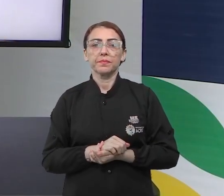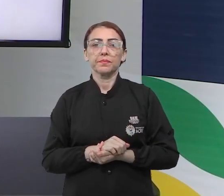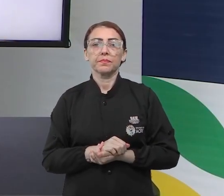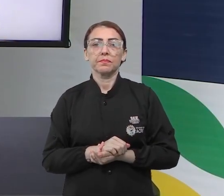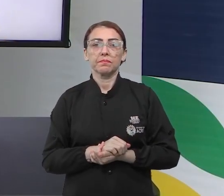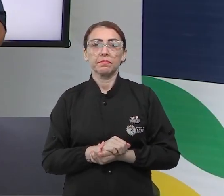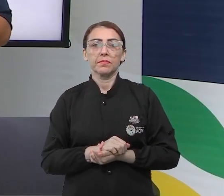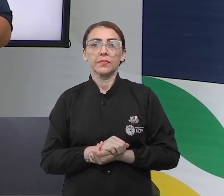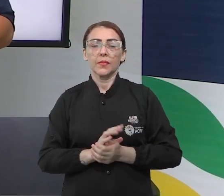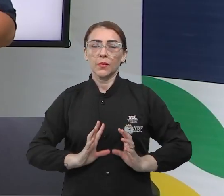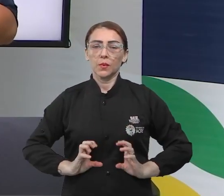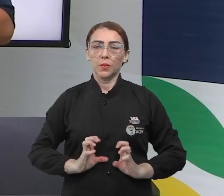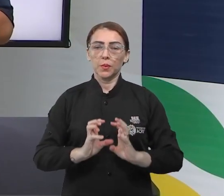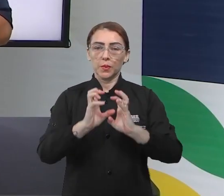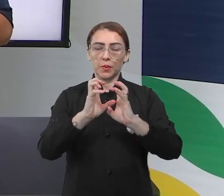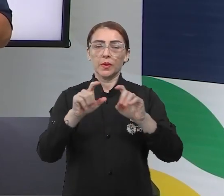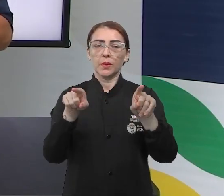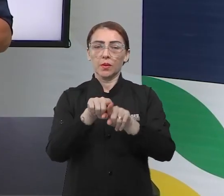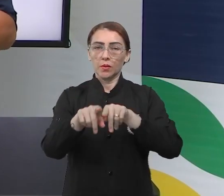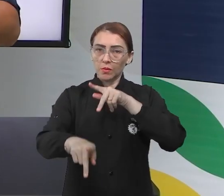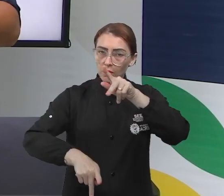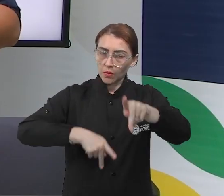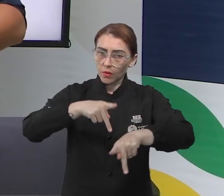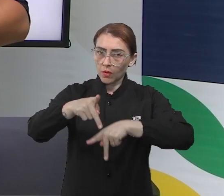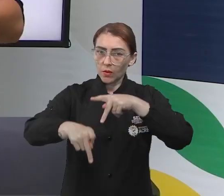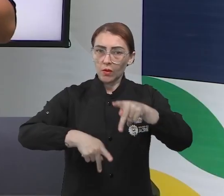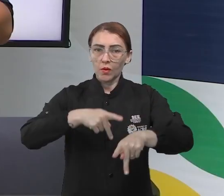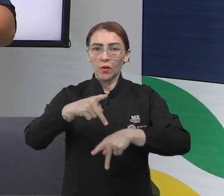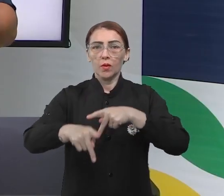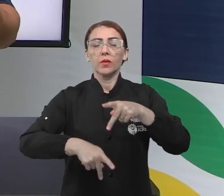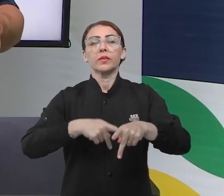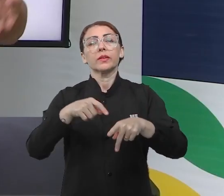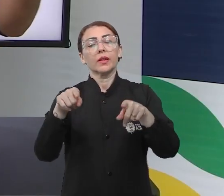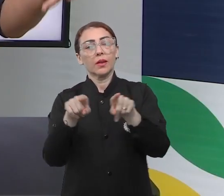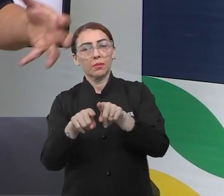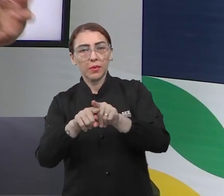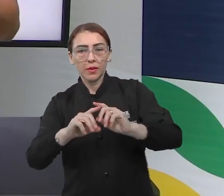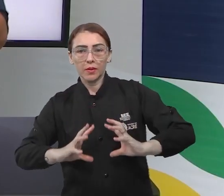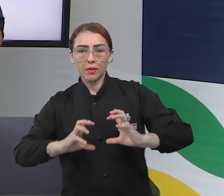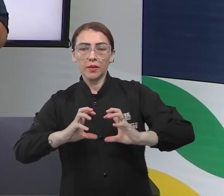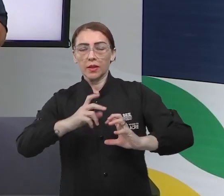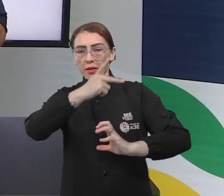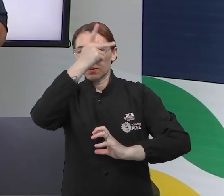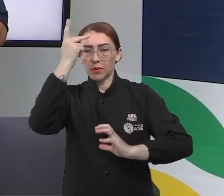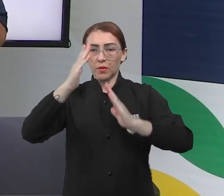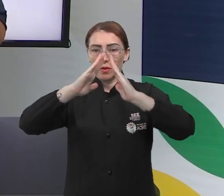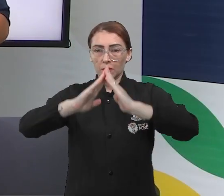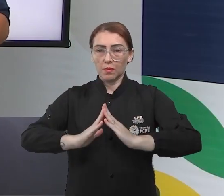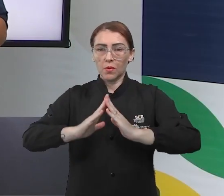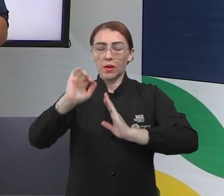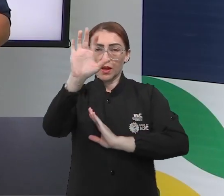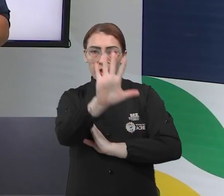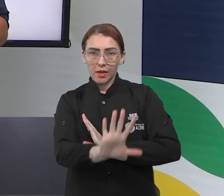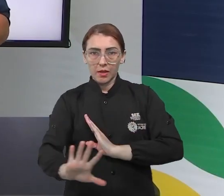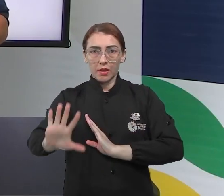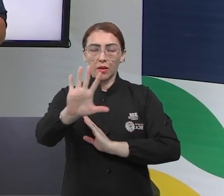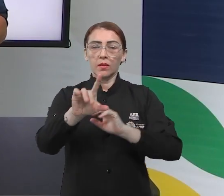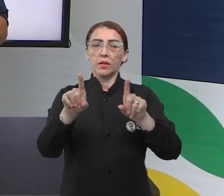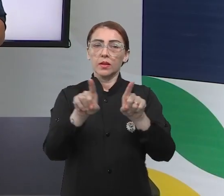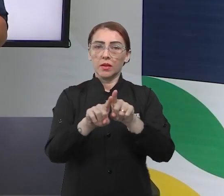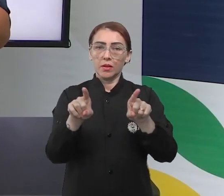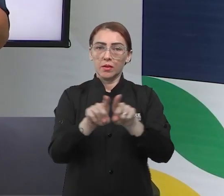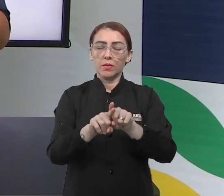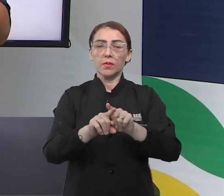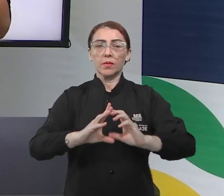causa discórdia entre as nações, entre os povos, né? Isso causa discórdia entre os habitantes nativos da região e isso também vai